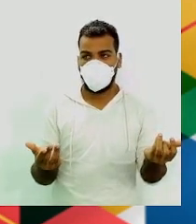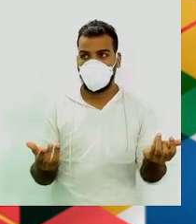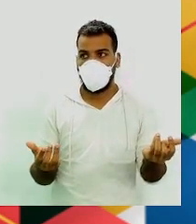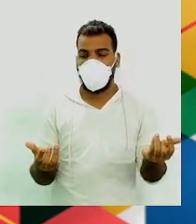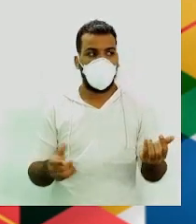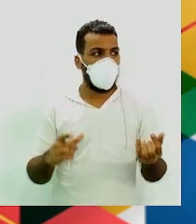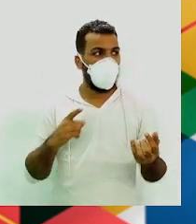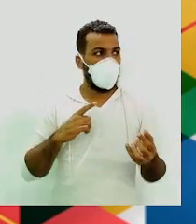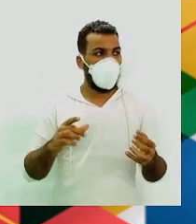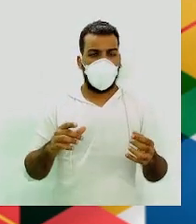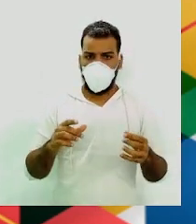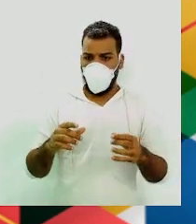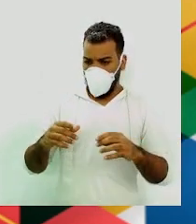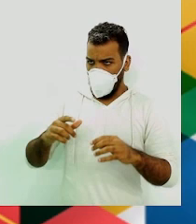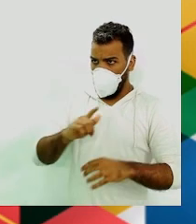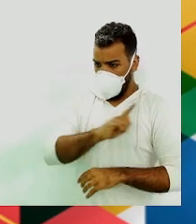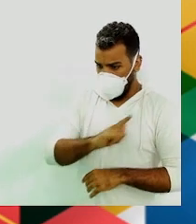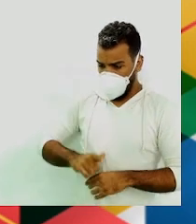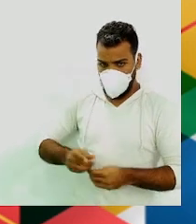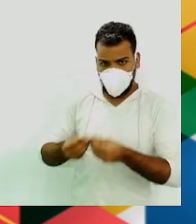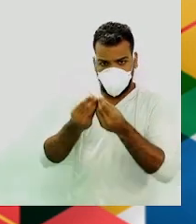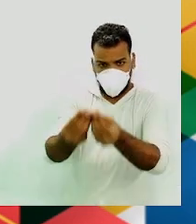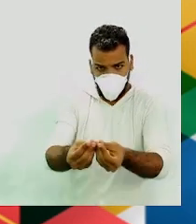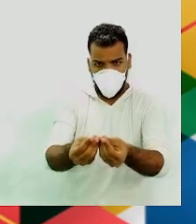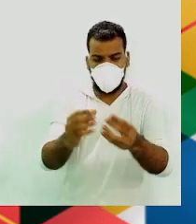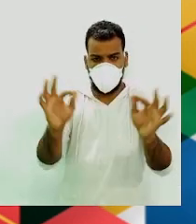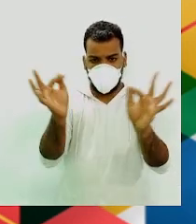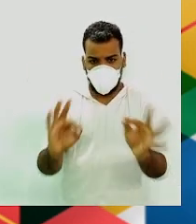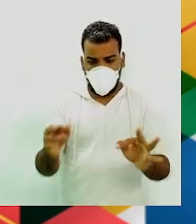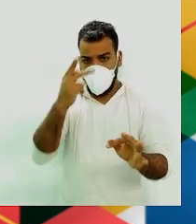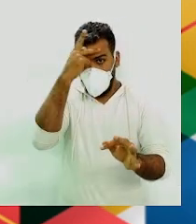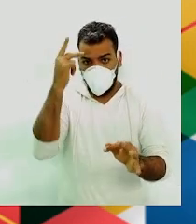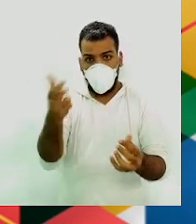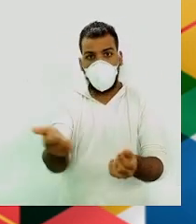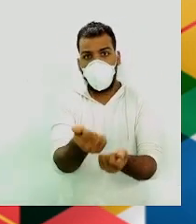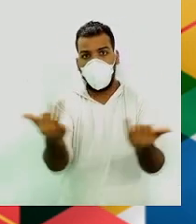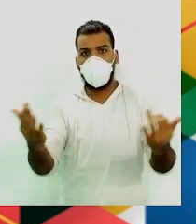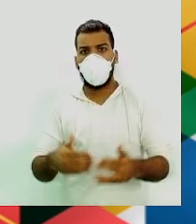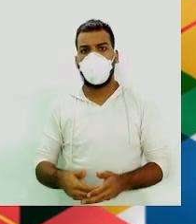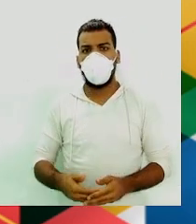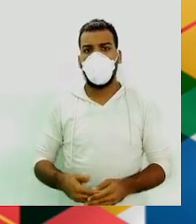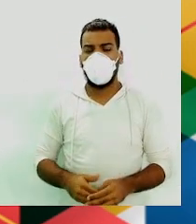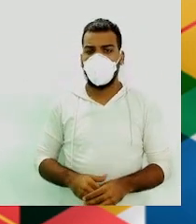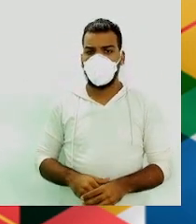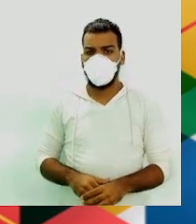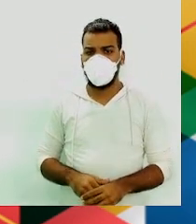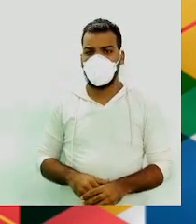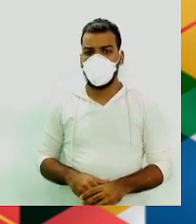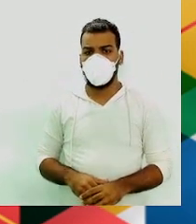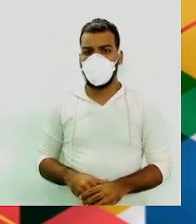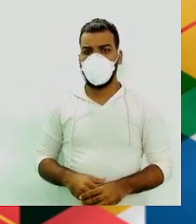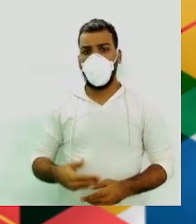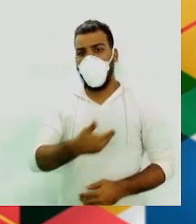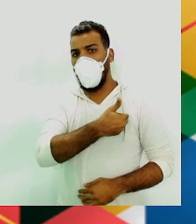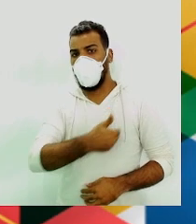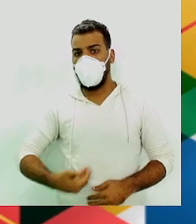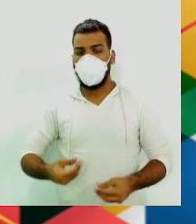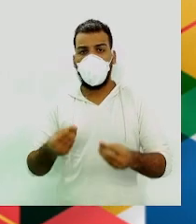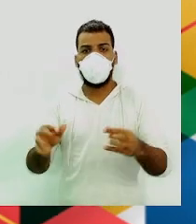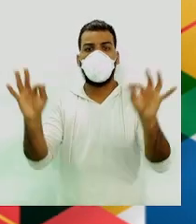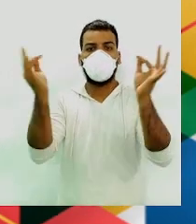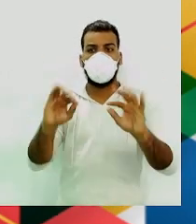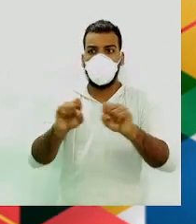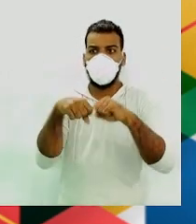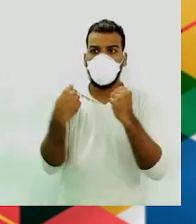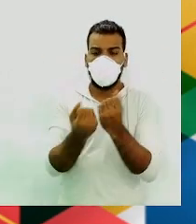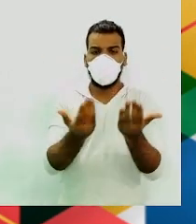maior felicidade para o maior número possível de pessoas? O que seria o governo trazer a felicidade para a